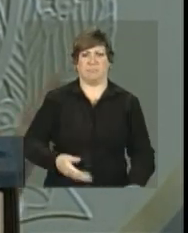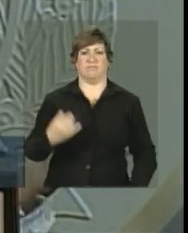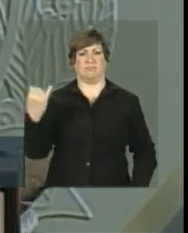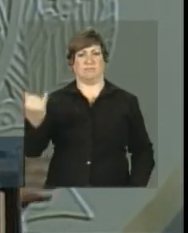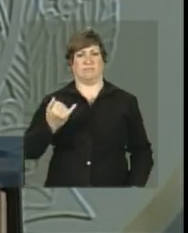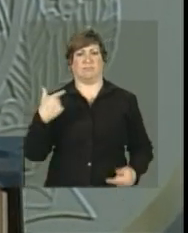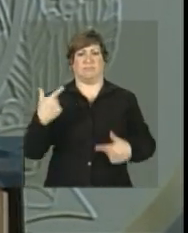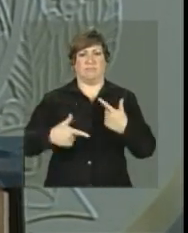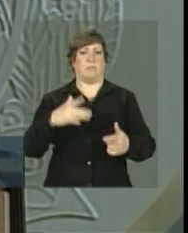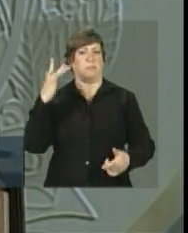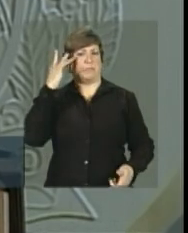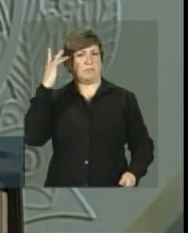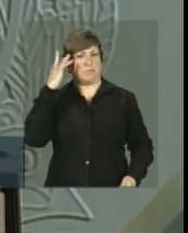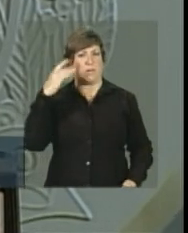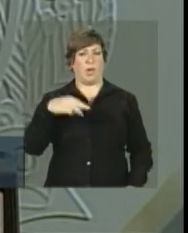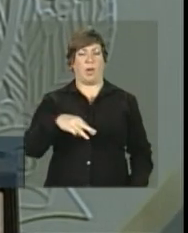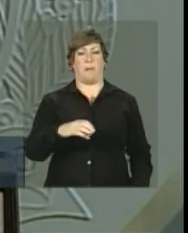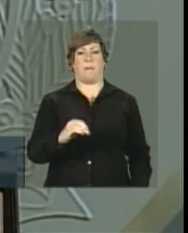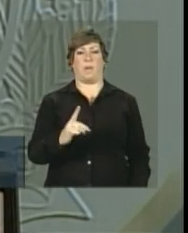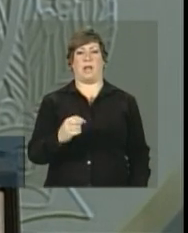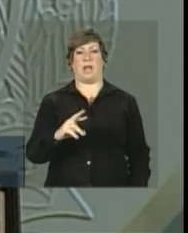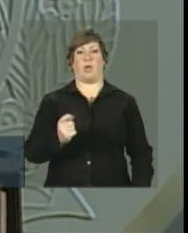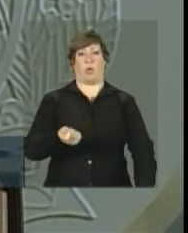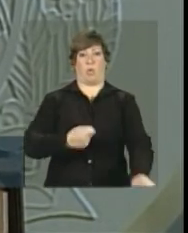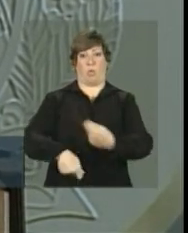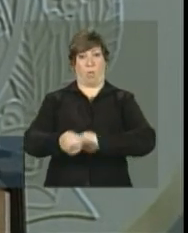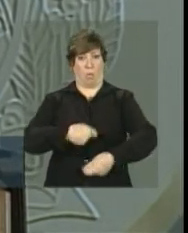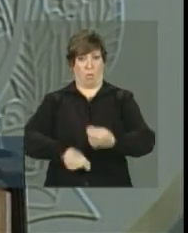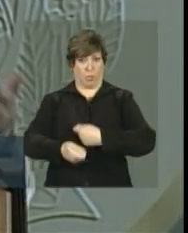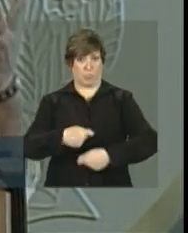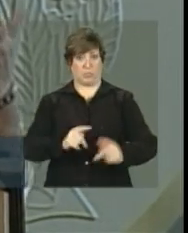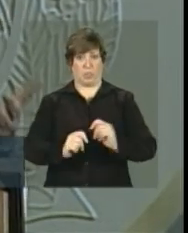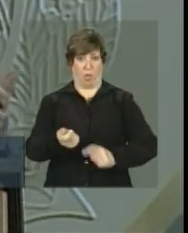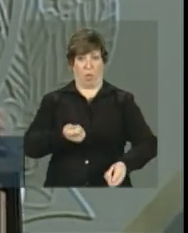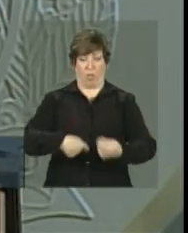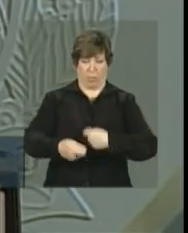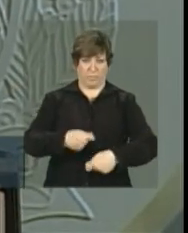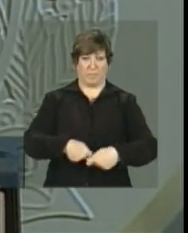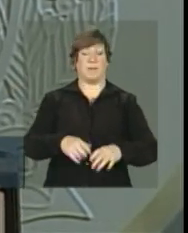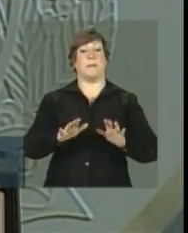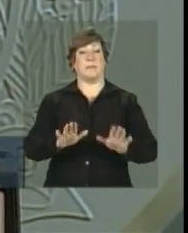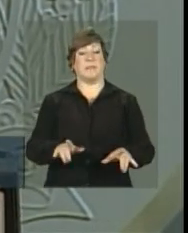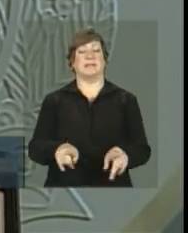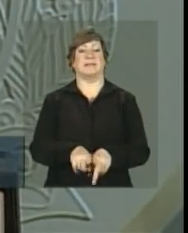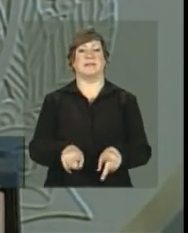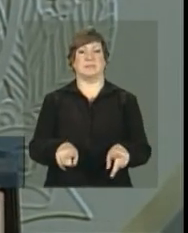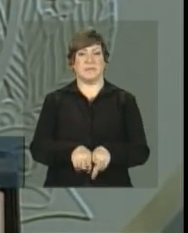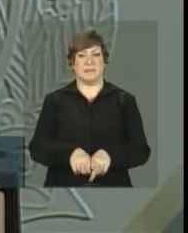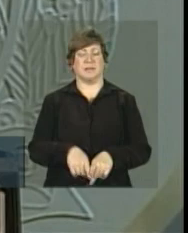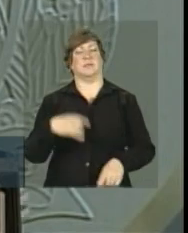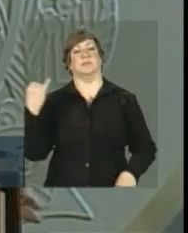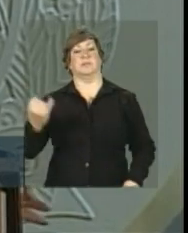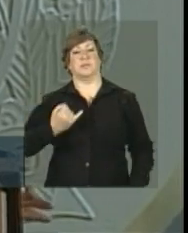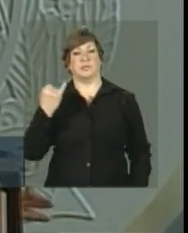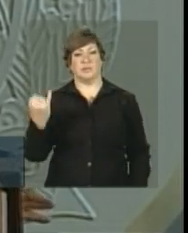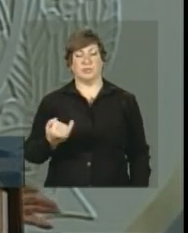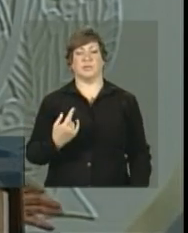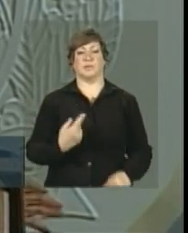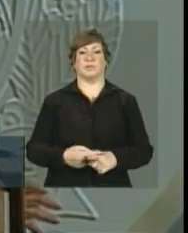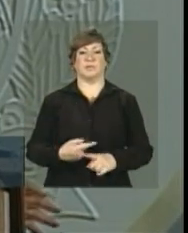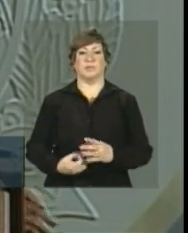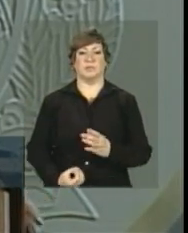da modernidade econômica, mas foi presença também no nascimento